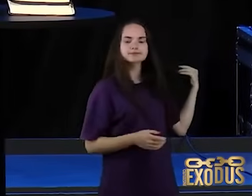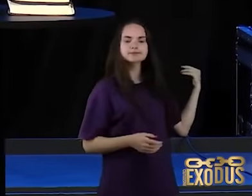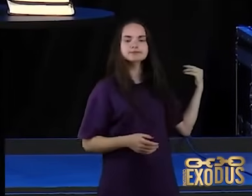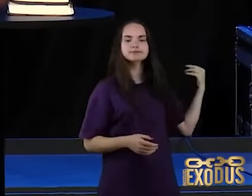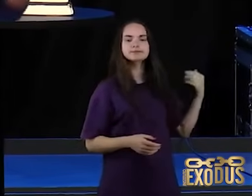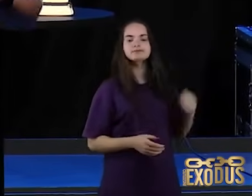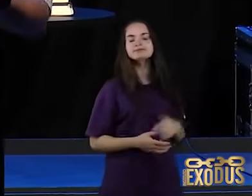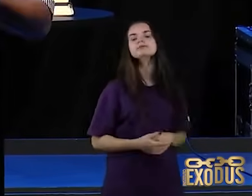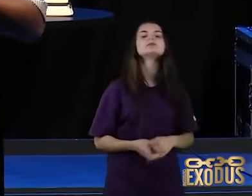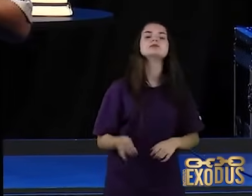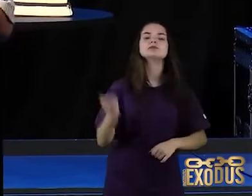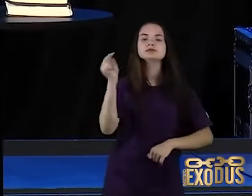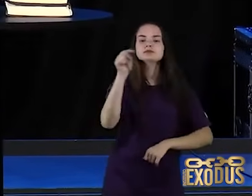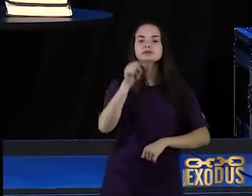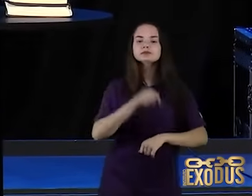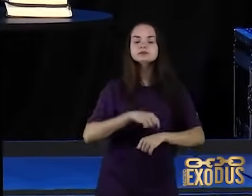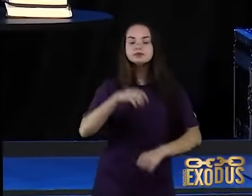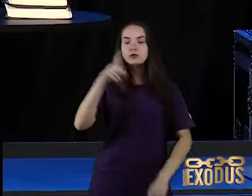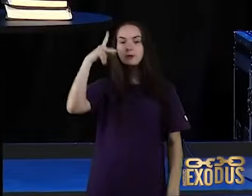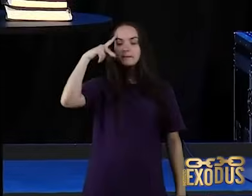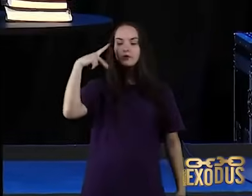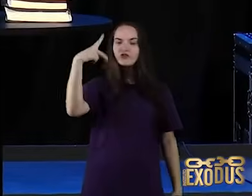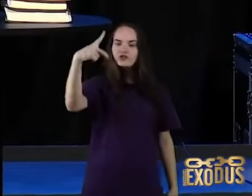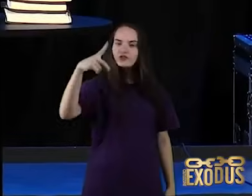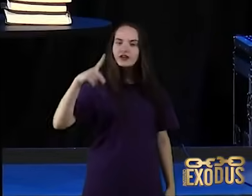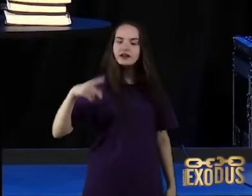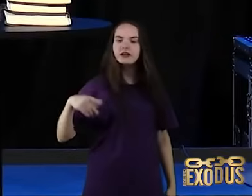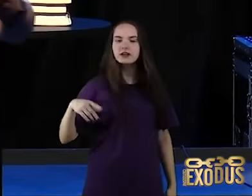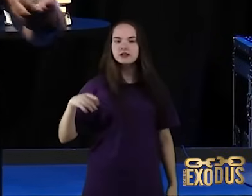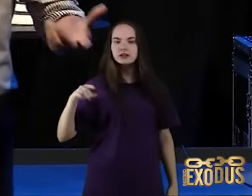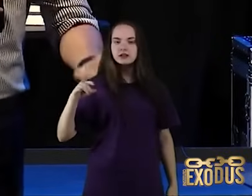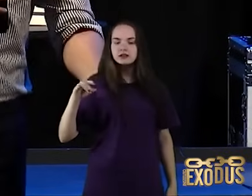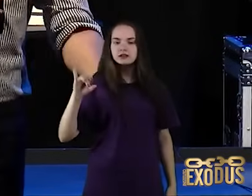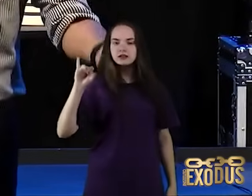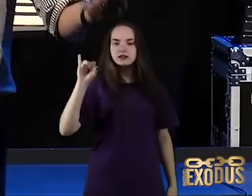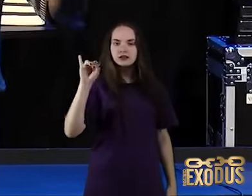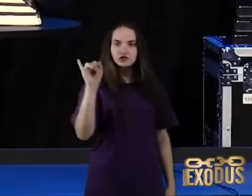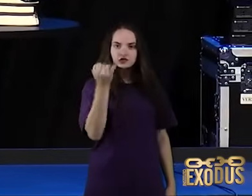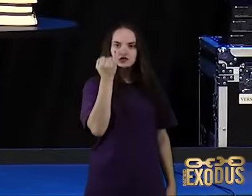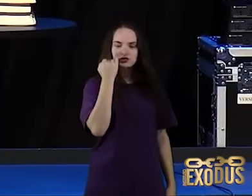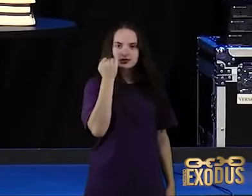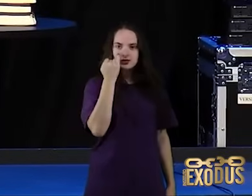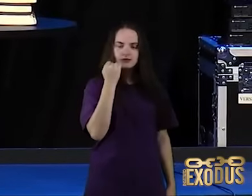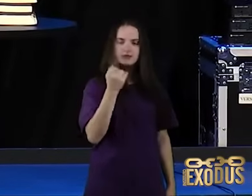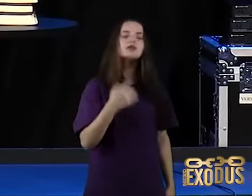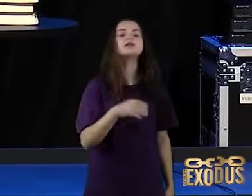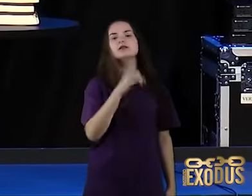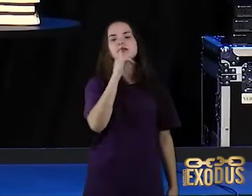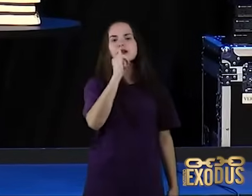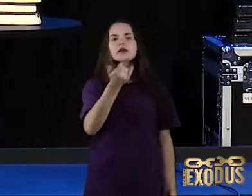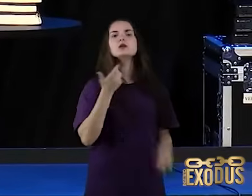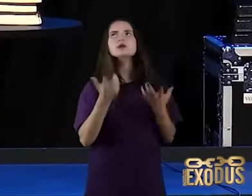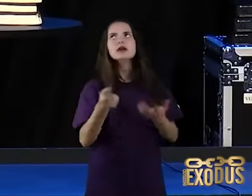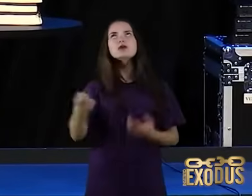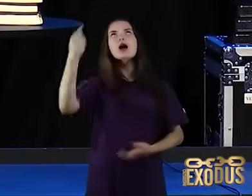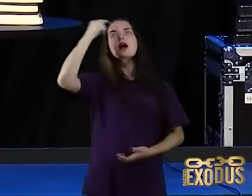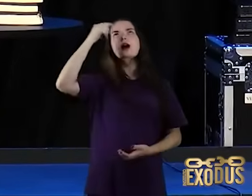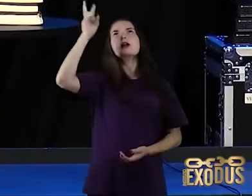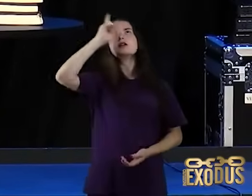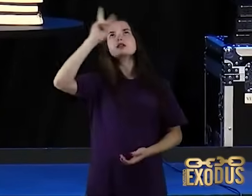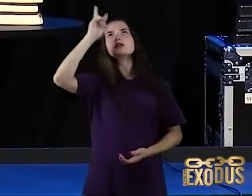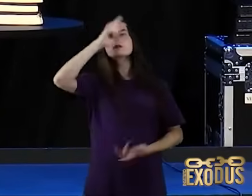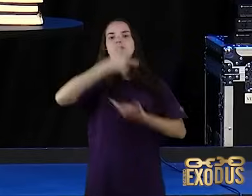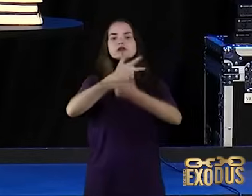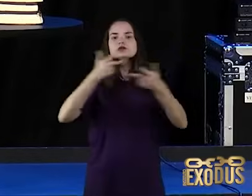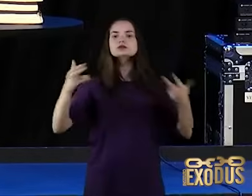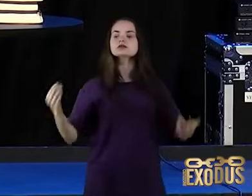quando salmista nada o profeta Jeremias diz eu quero trazer a memória aquilo que me dá esperança Ele